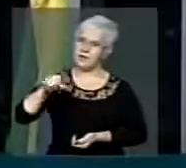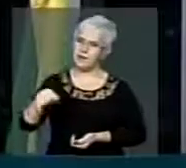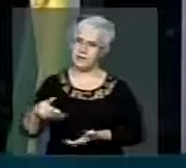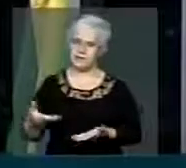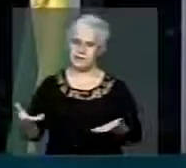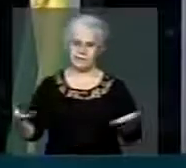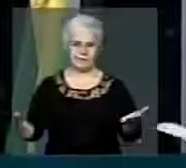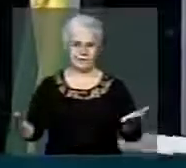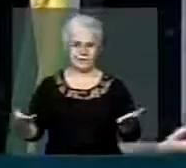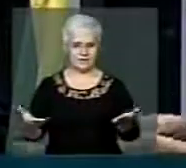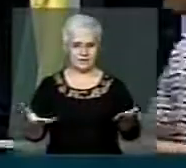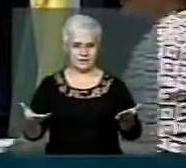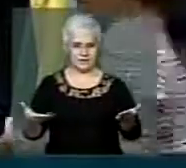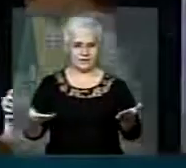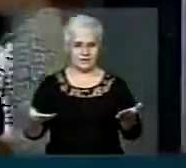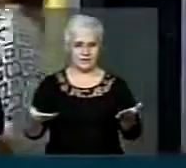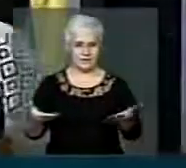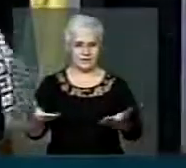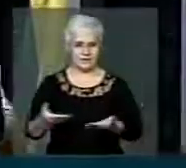presidente,